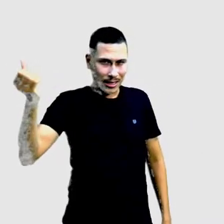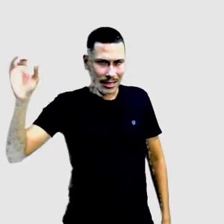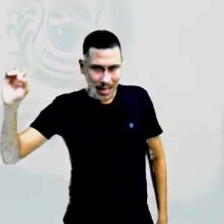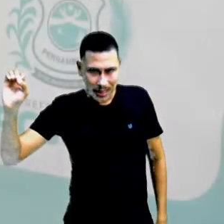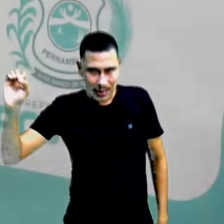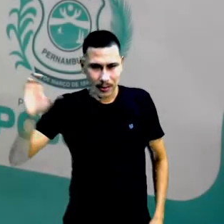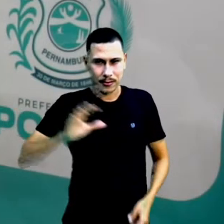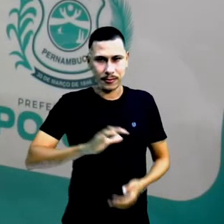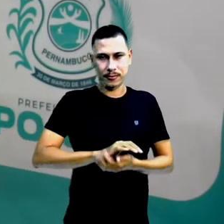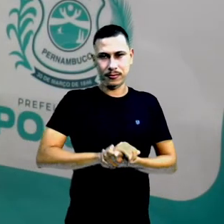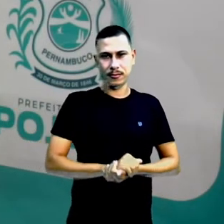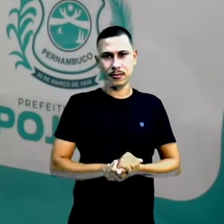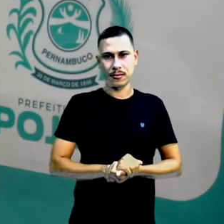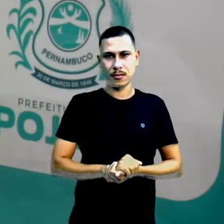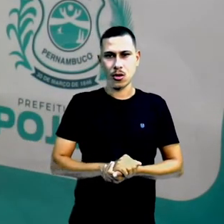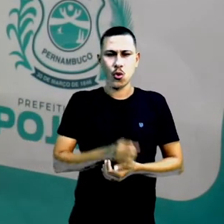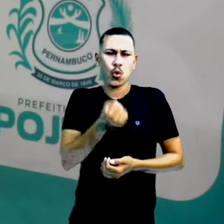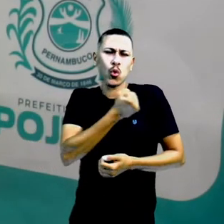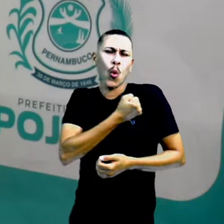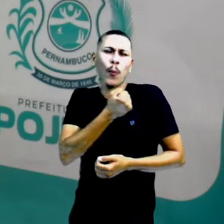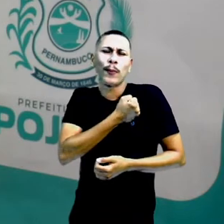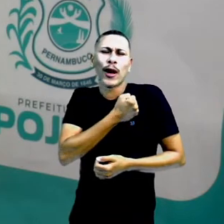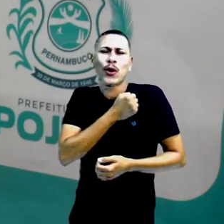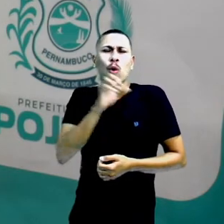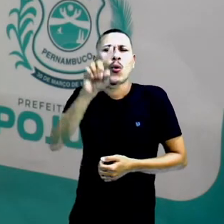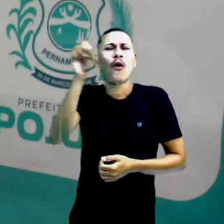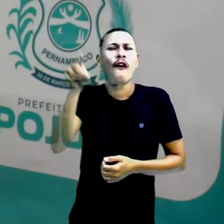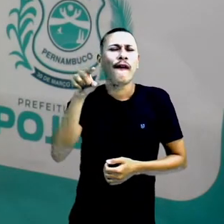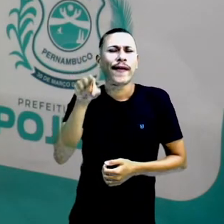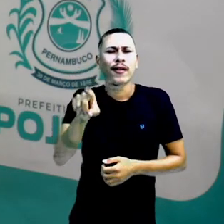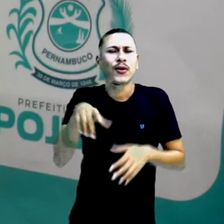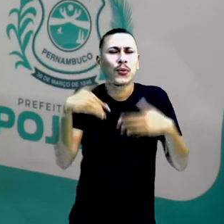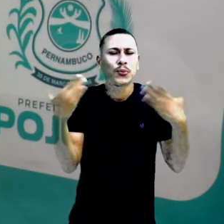360. Qual é esse número aí?